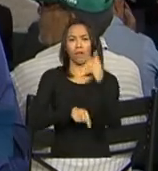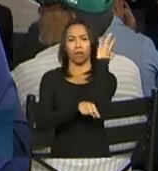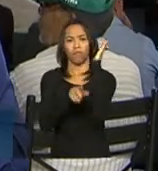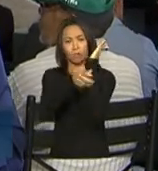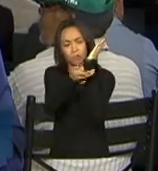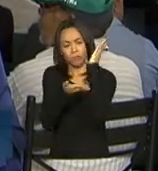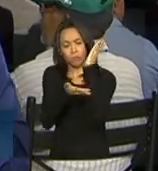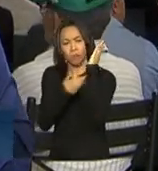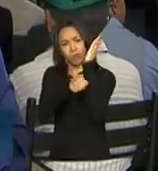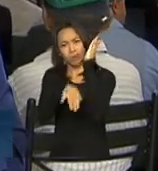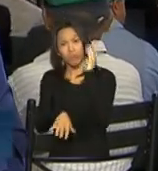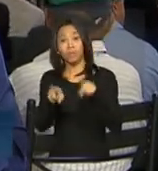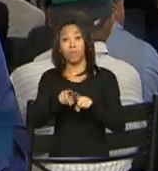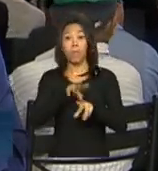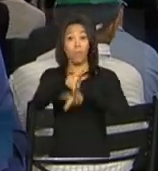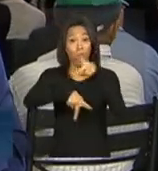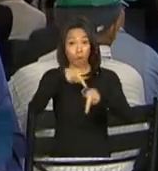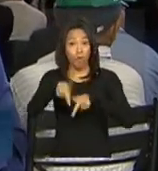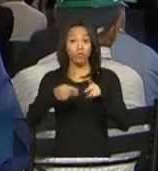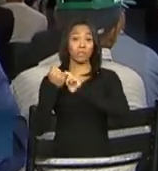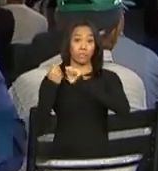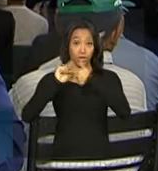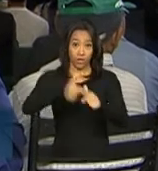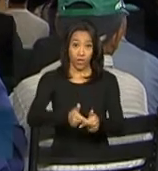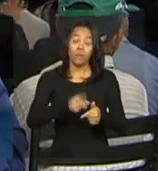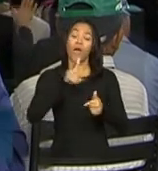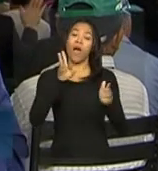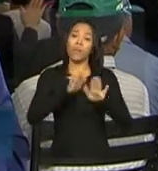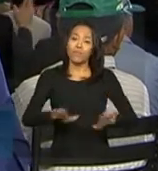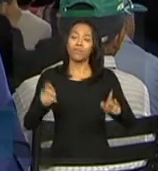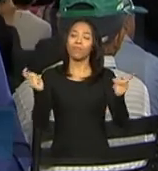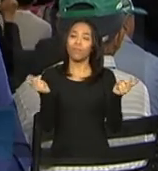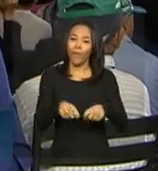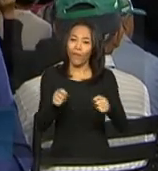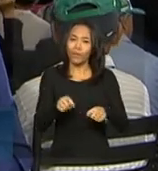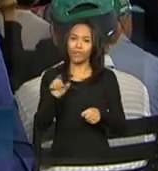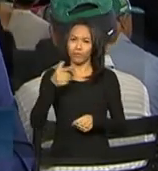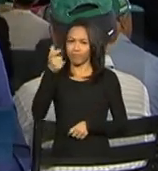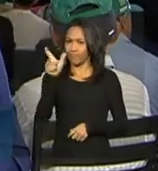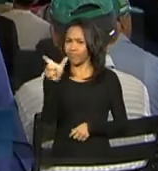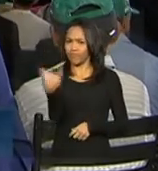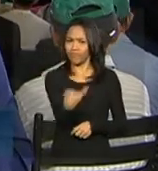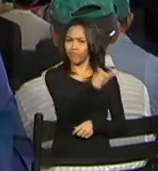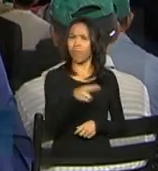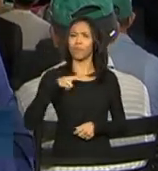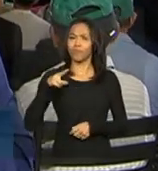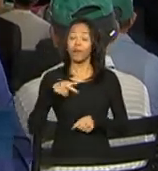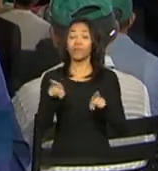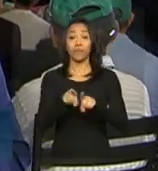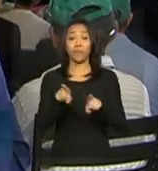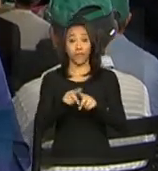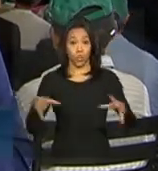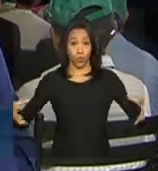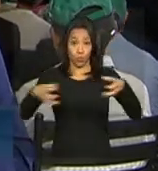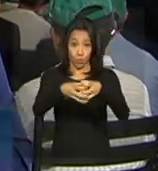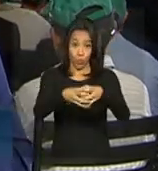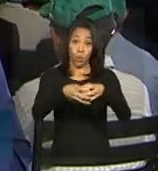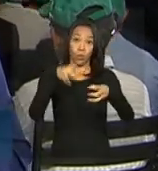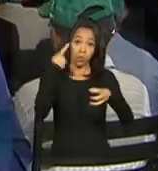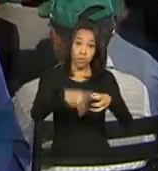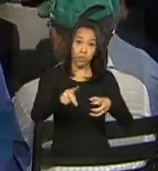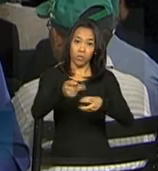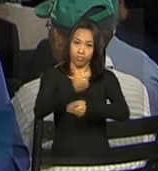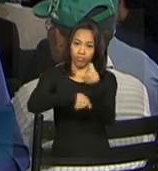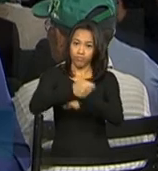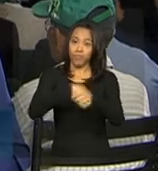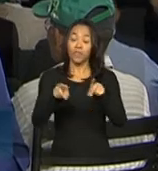comunidades tradicionais. Assim, eles podem financiar de forma individual e coletiva os seus empreendimentos. O ministro